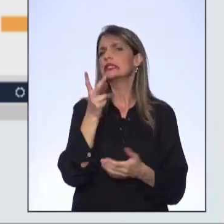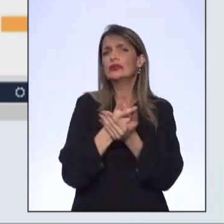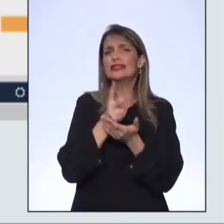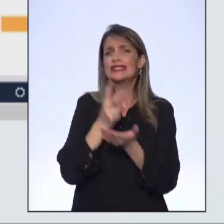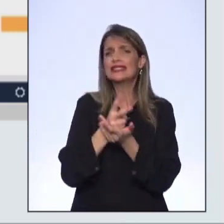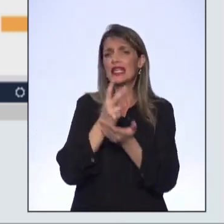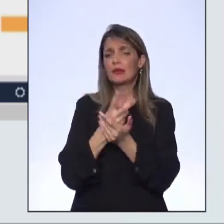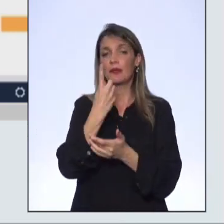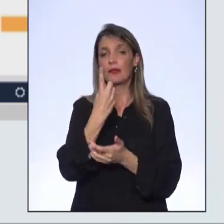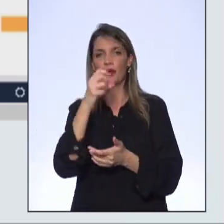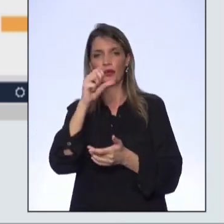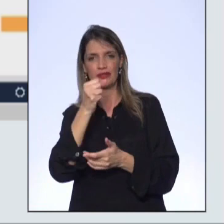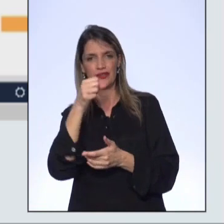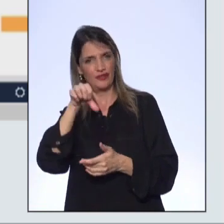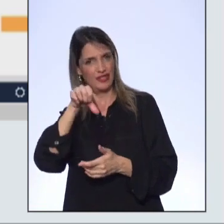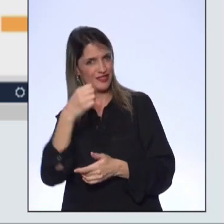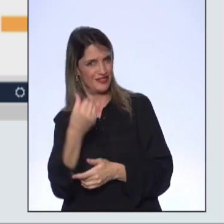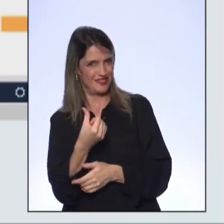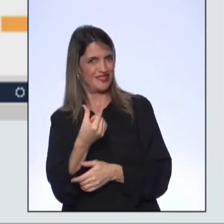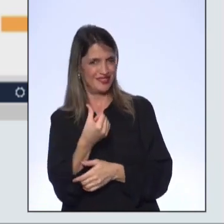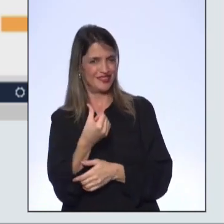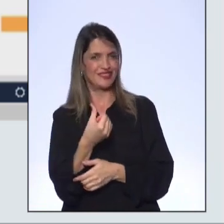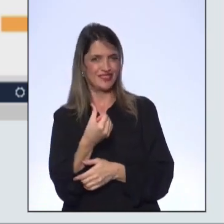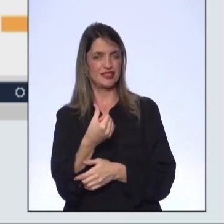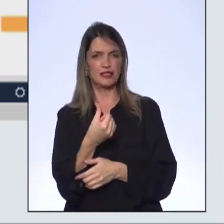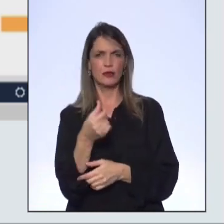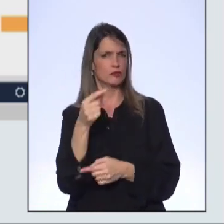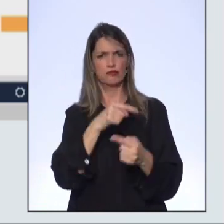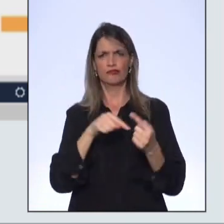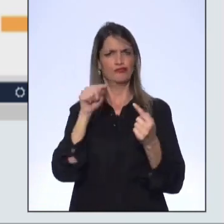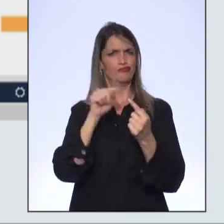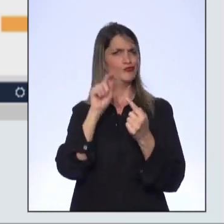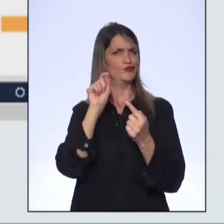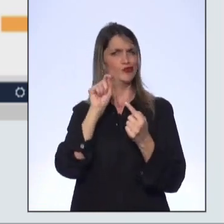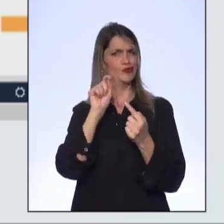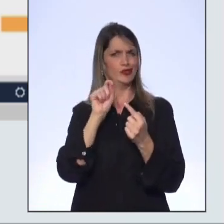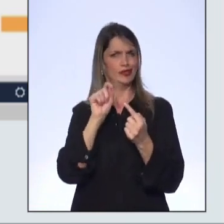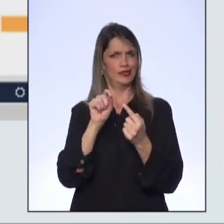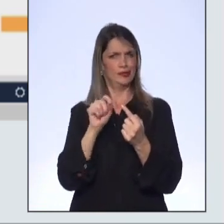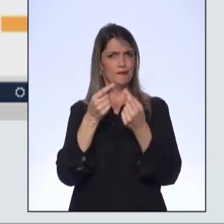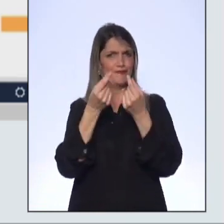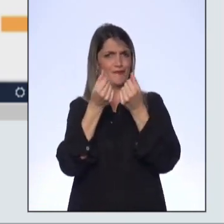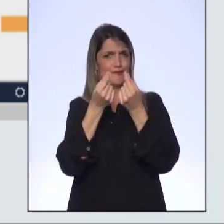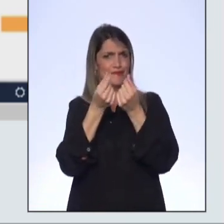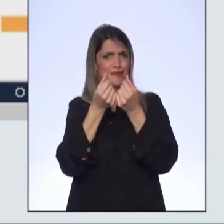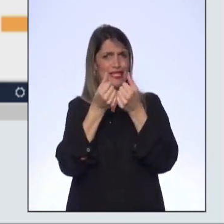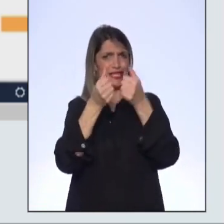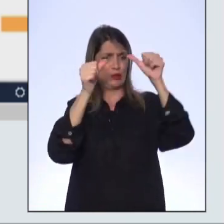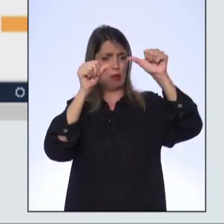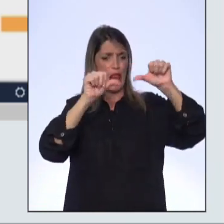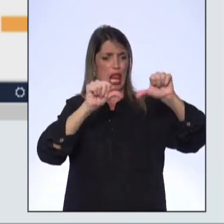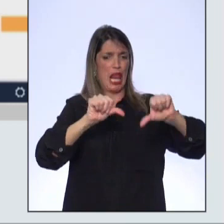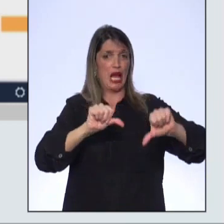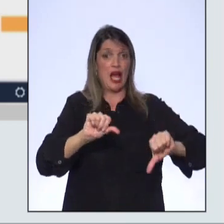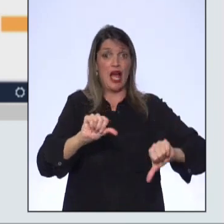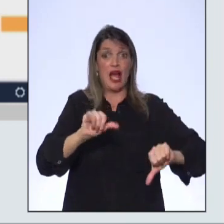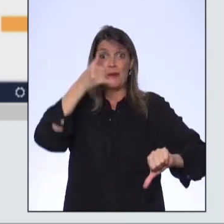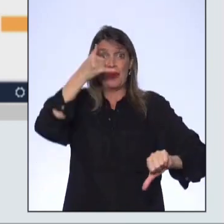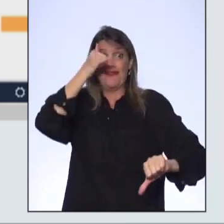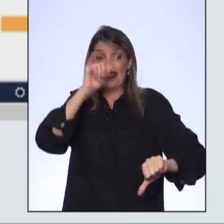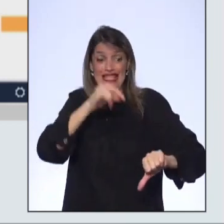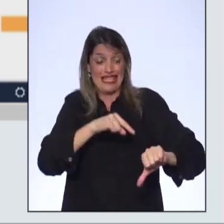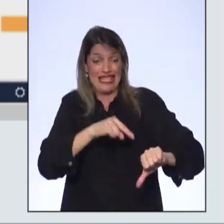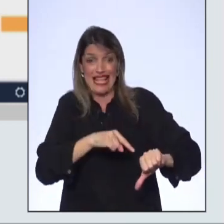de 1896. Com o objetivo de evitar a queda do preço do café, os governos da República